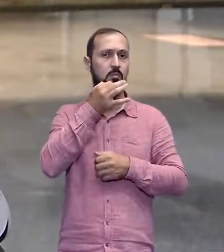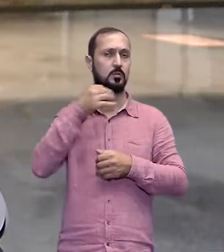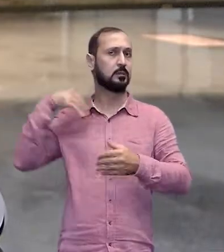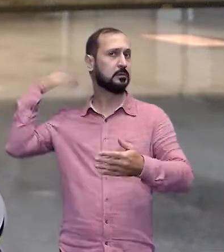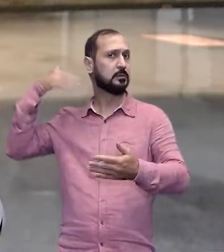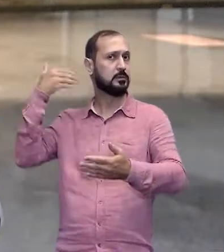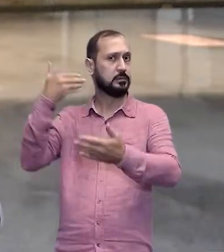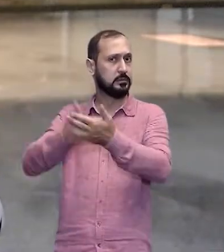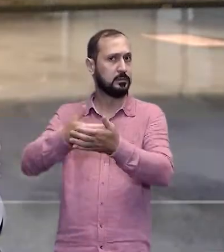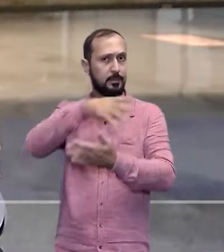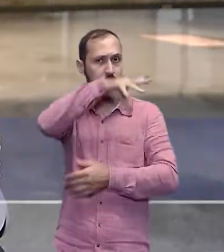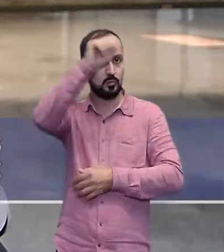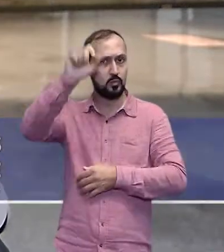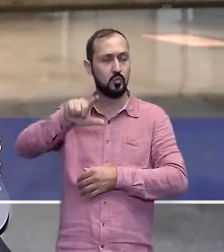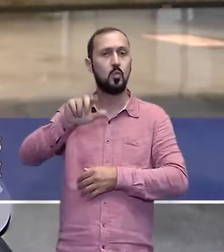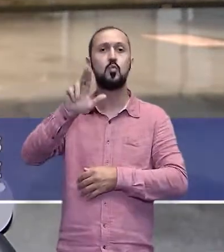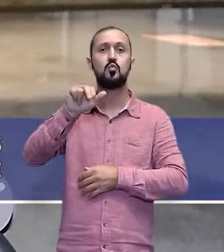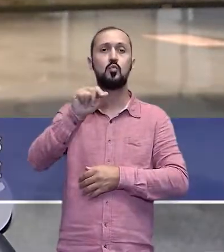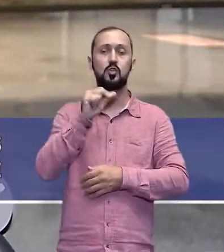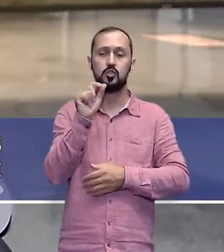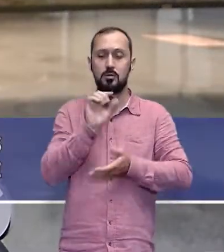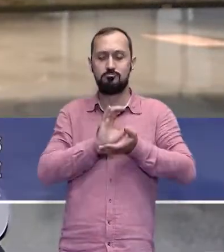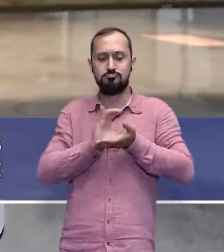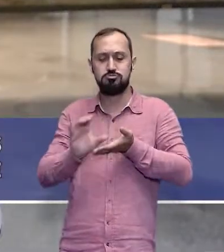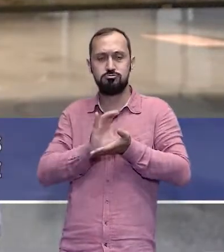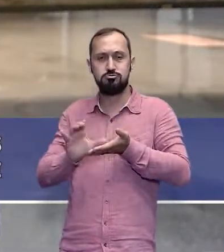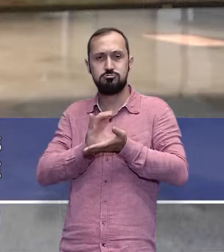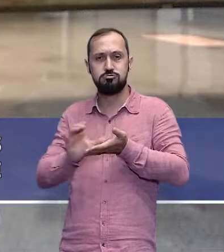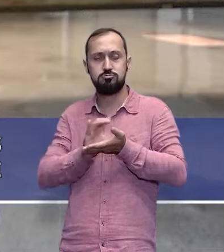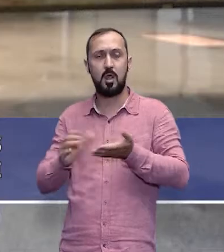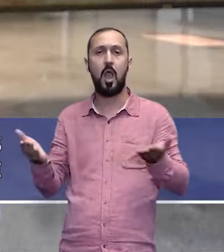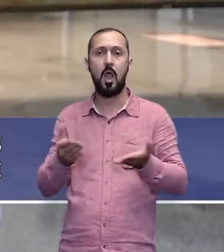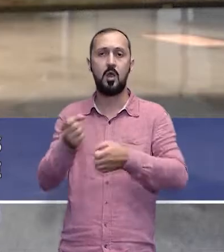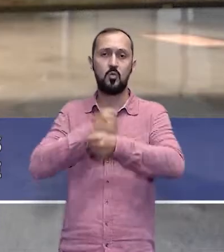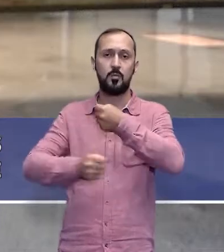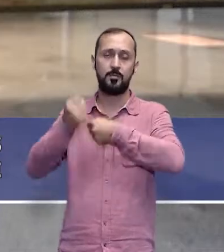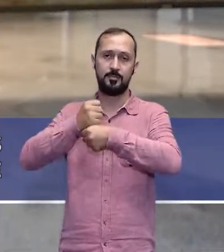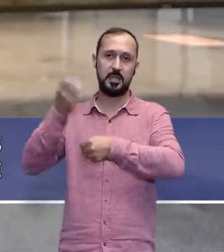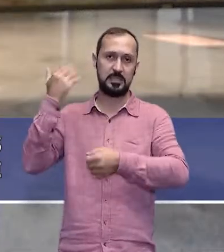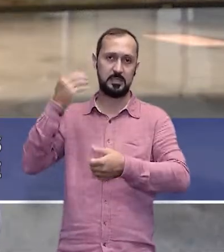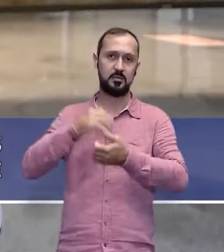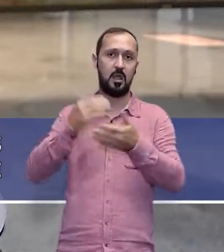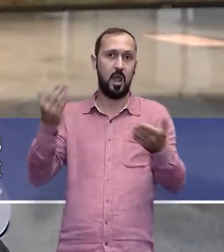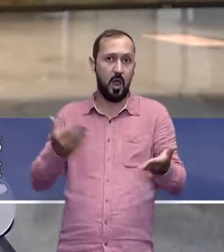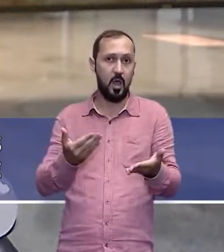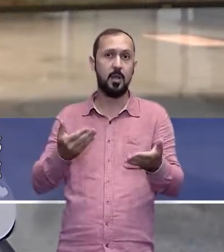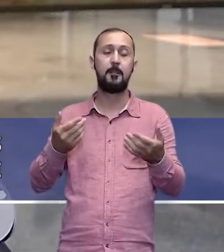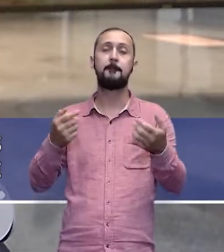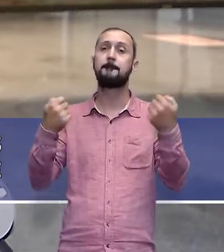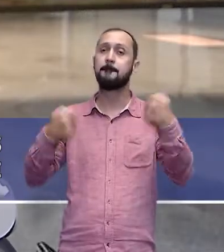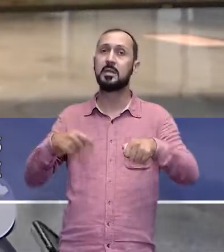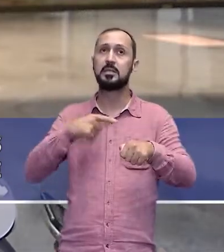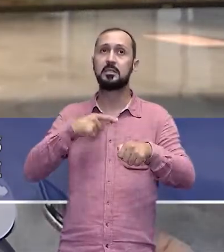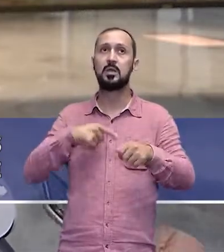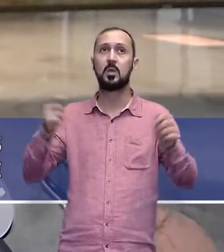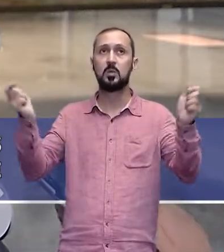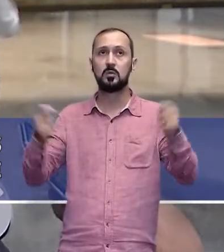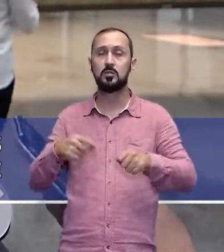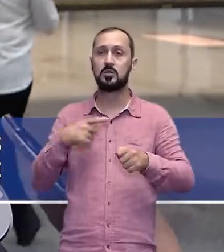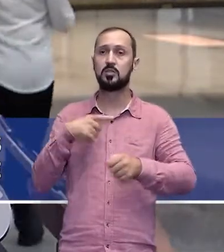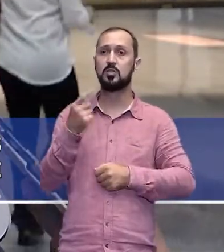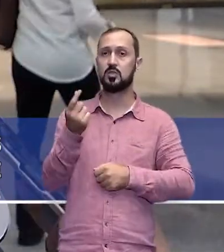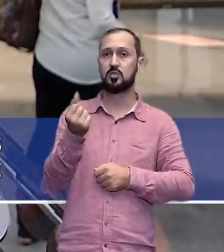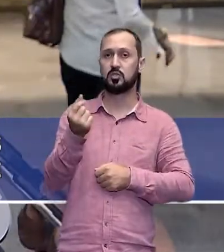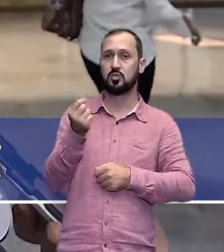Sul, nos 42 anos, nunca se captou tantos recursos como fizemos o ano passado. Agora nós temos que ter a capacidade